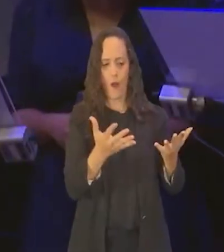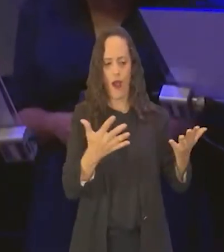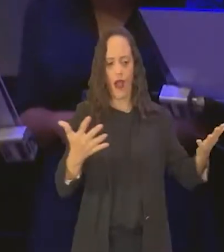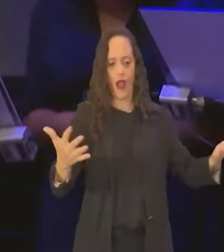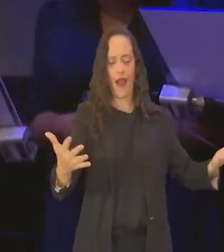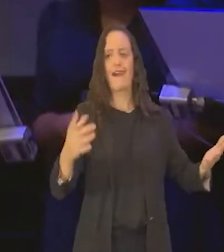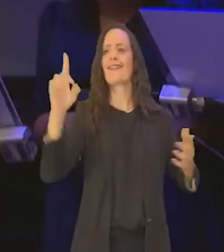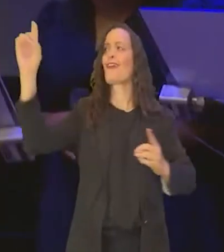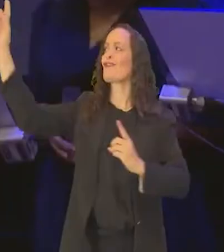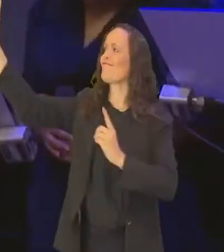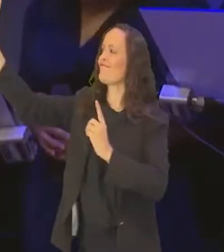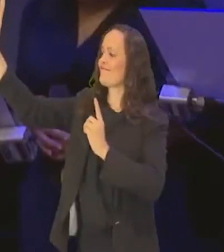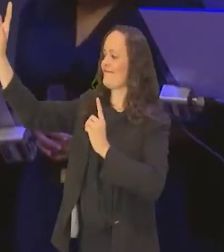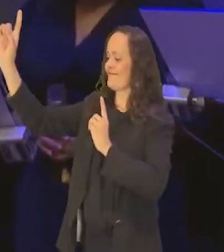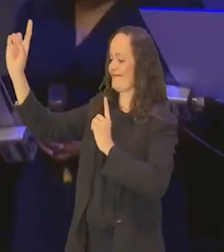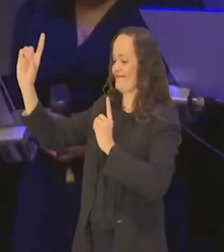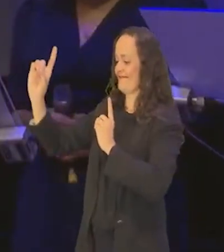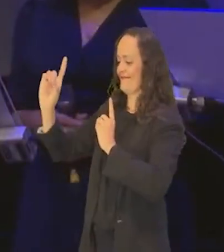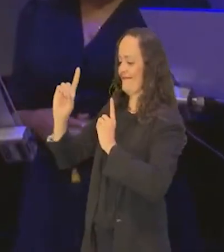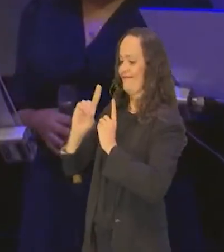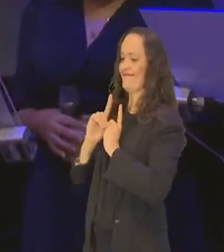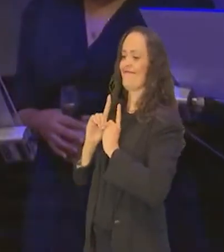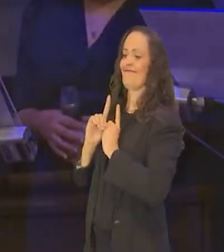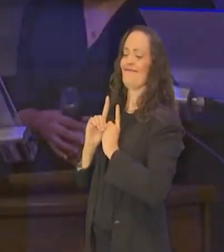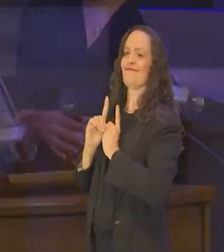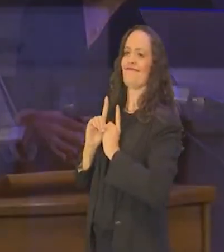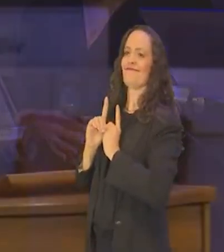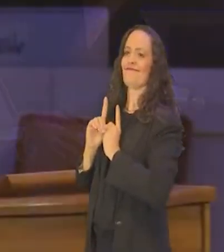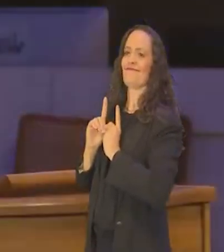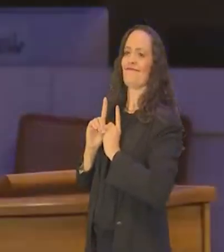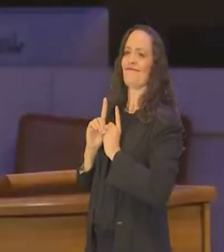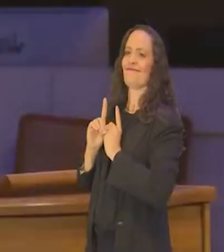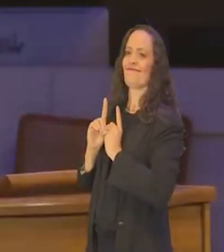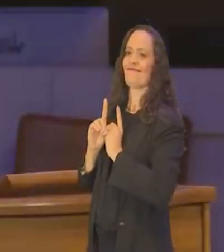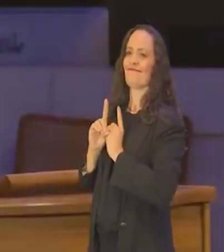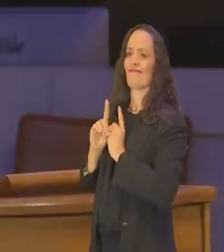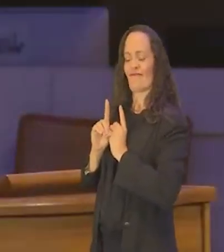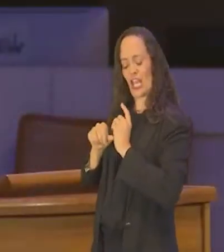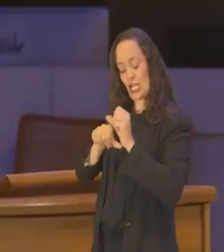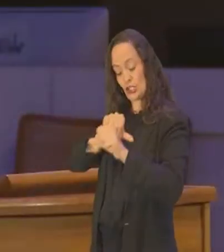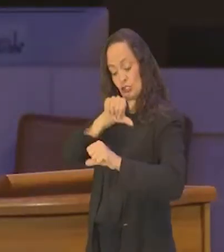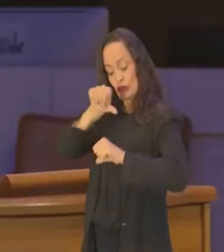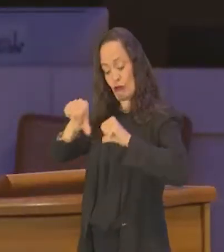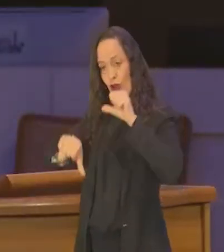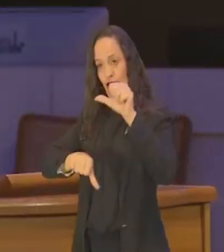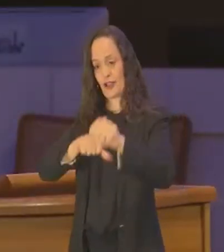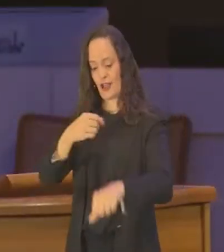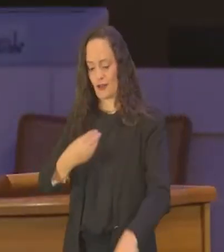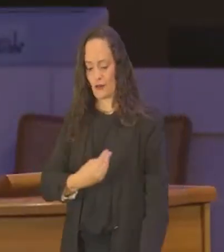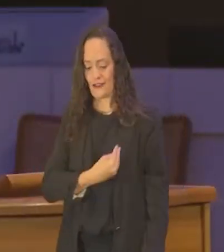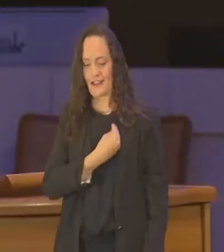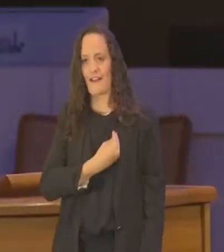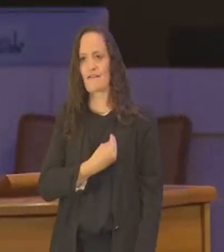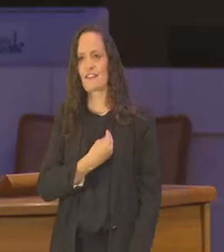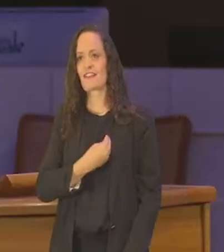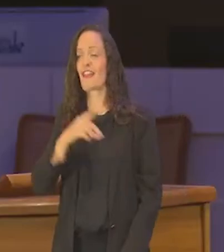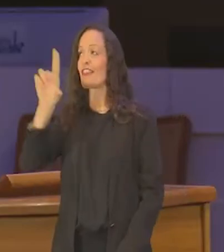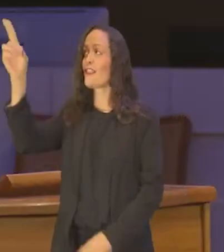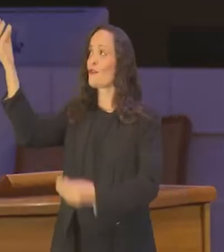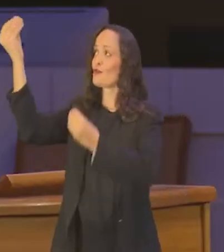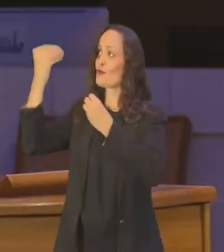nossa direção. Ele troca as nossas vestes e Ele prepara um banquete, uma